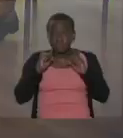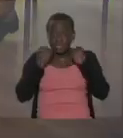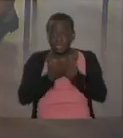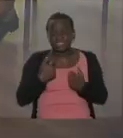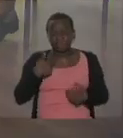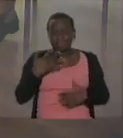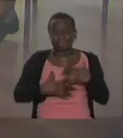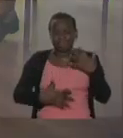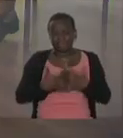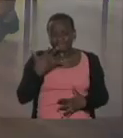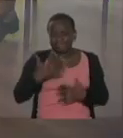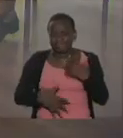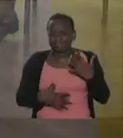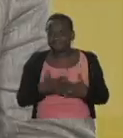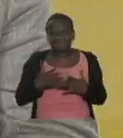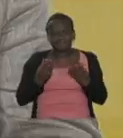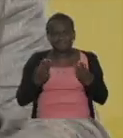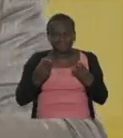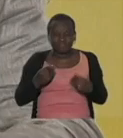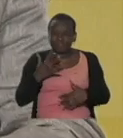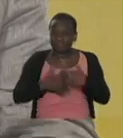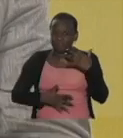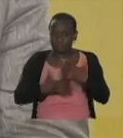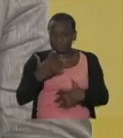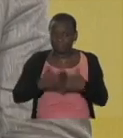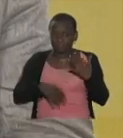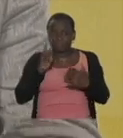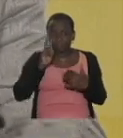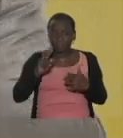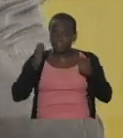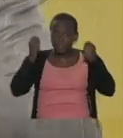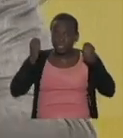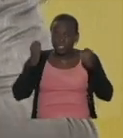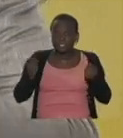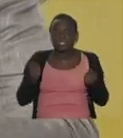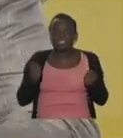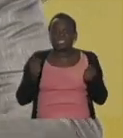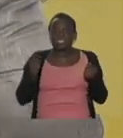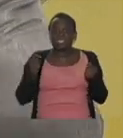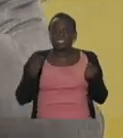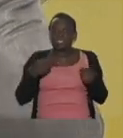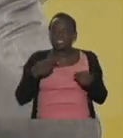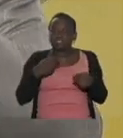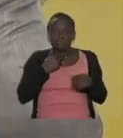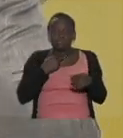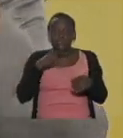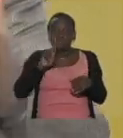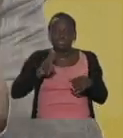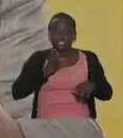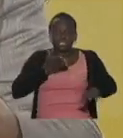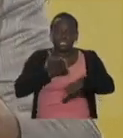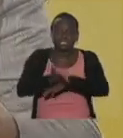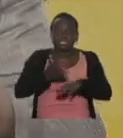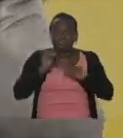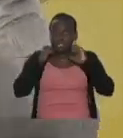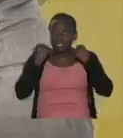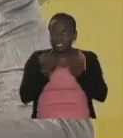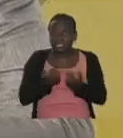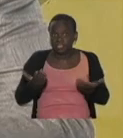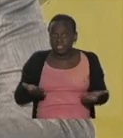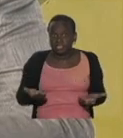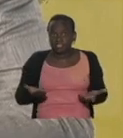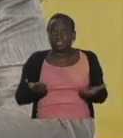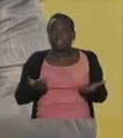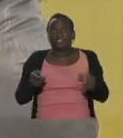com o Maracanã frustração sentimento de Total frustração de ver a torcida não usando plenamente o